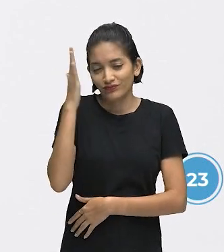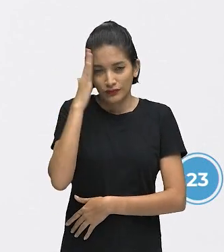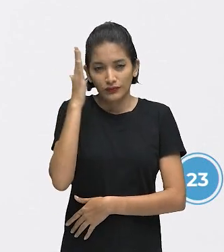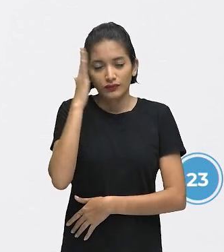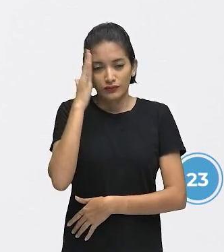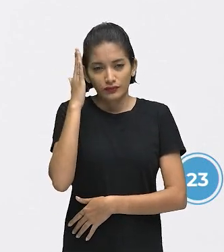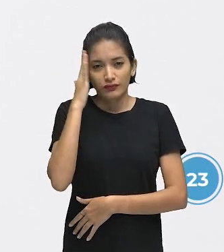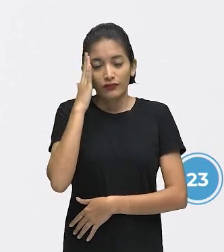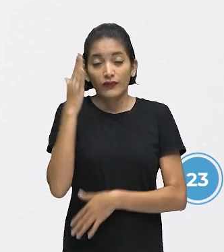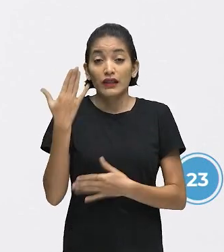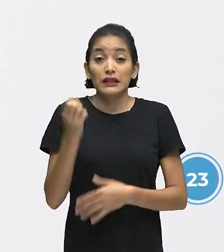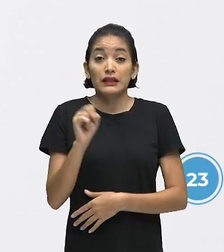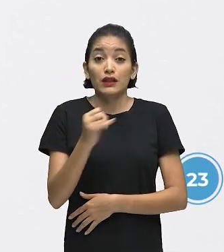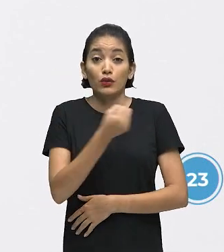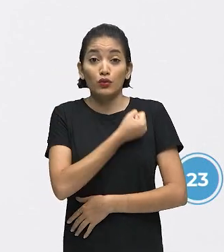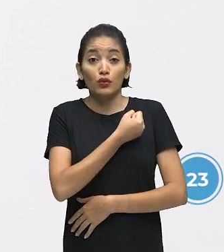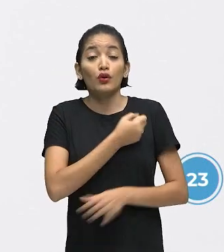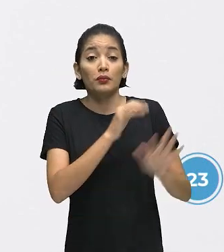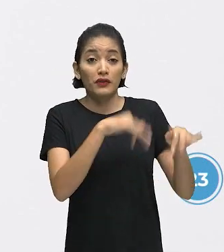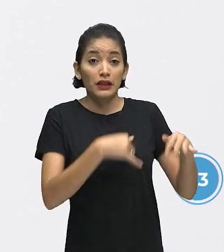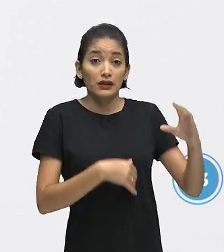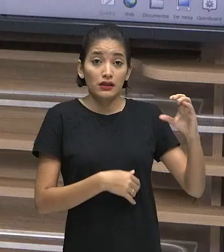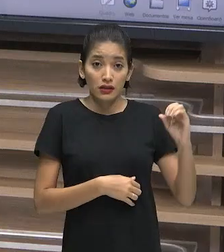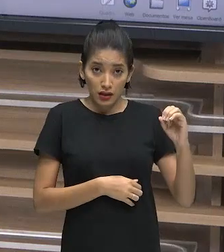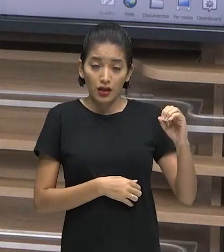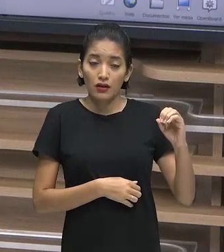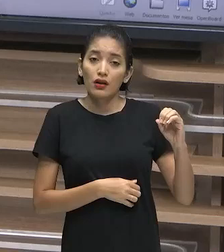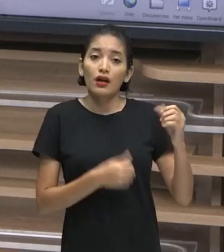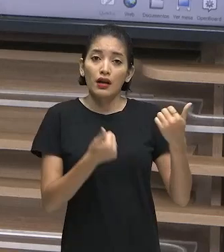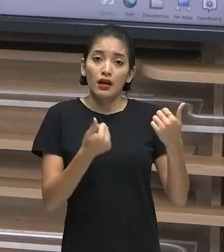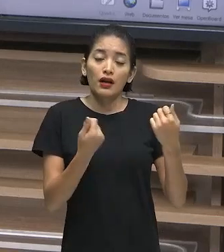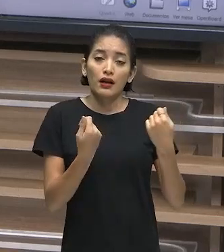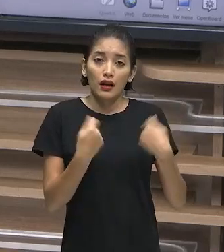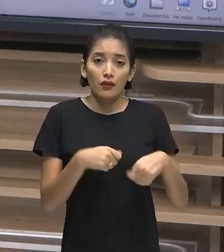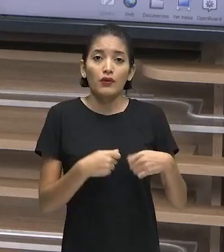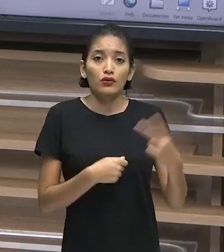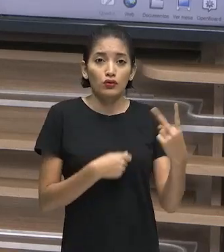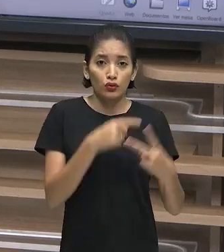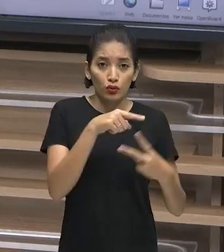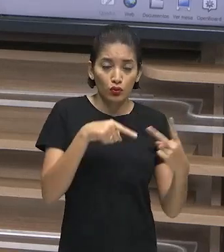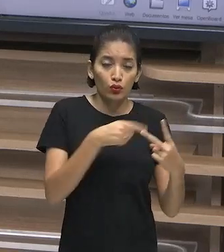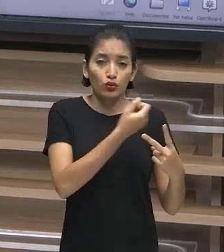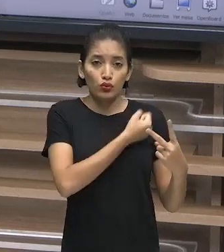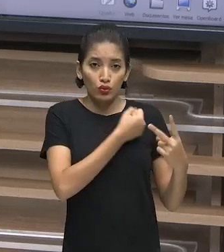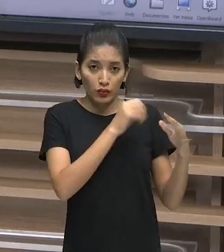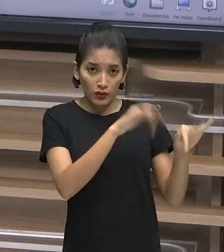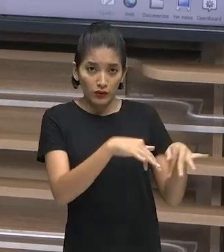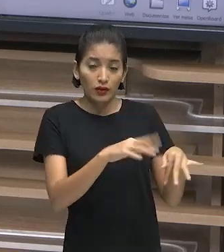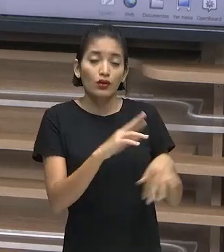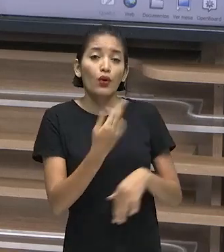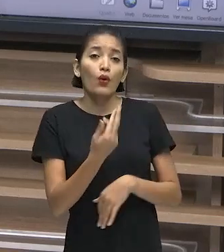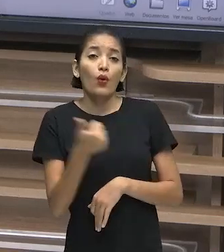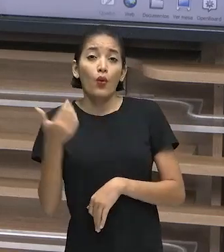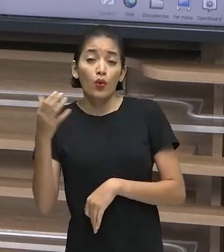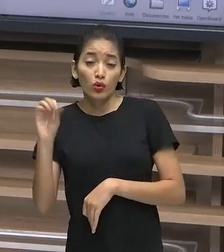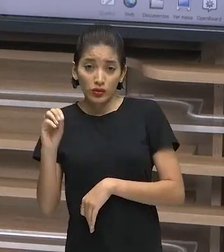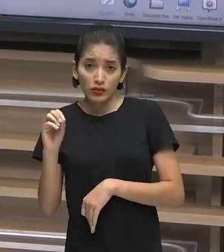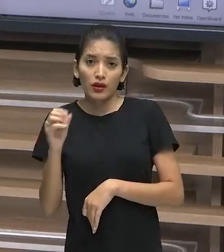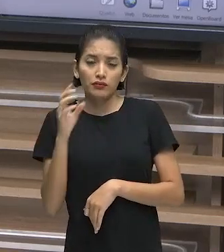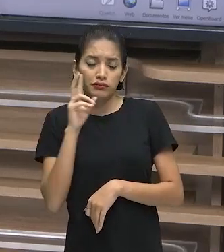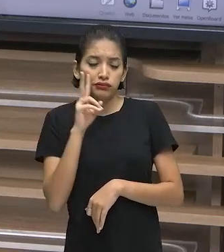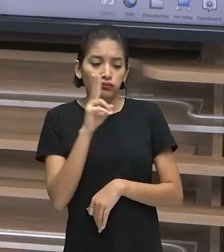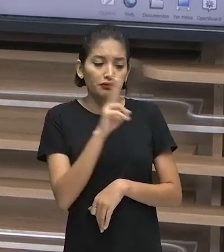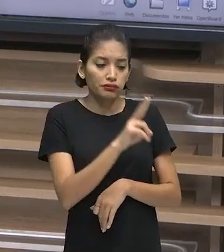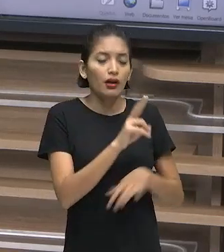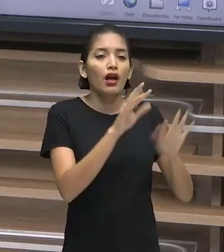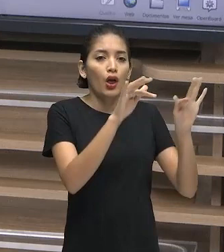né? Se o número termina com 0, pode ser um número de 2 algarismos, pode ser um número de 10 algarismos, a gente vai olhar só lá